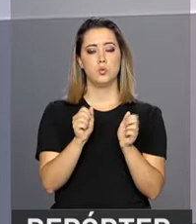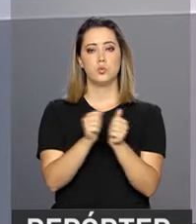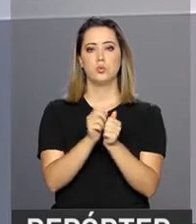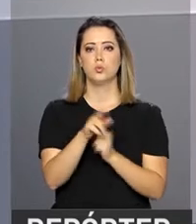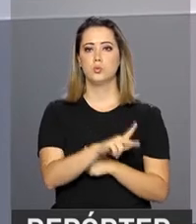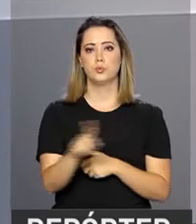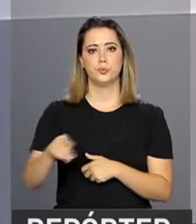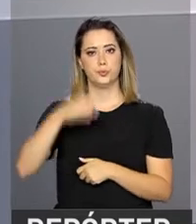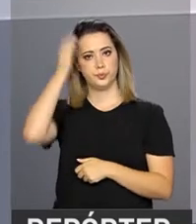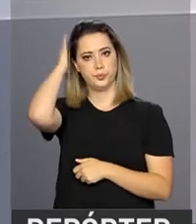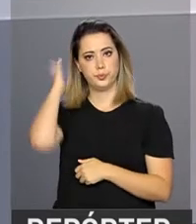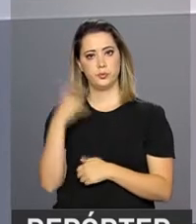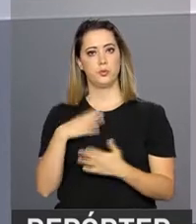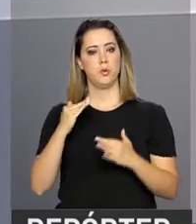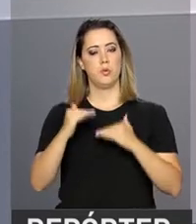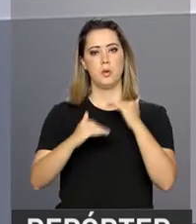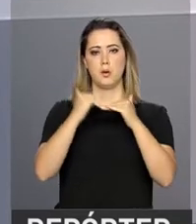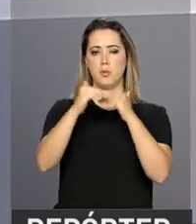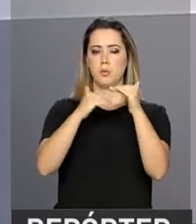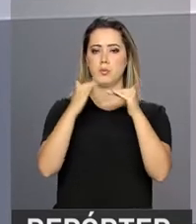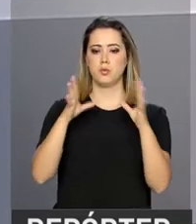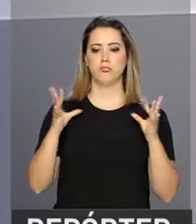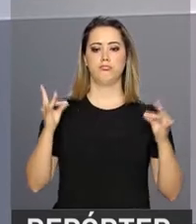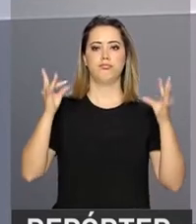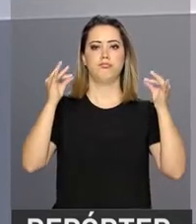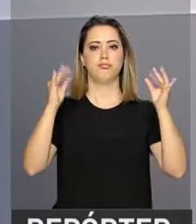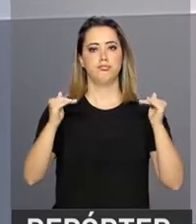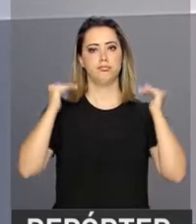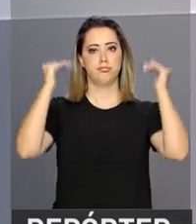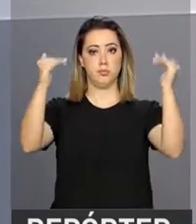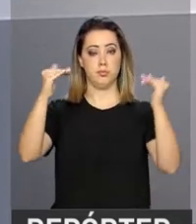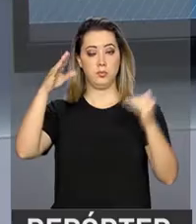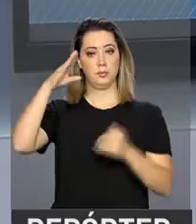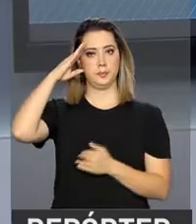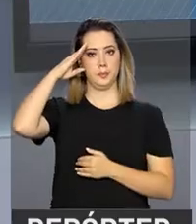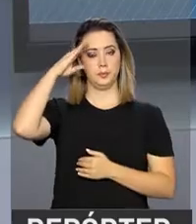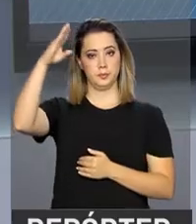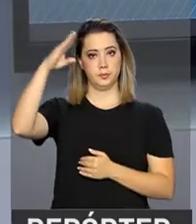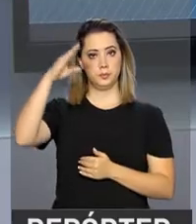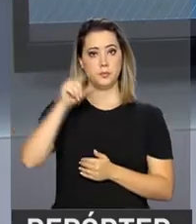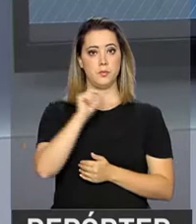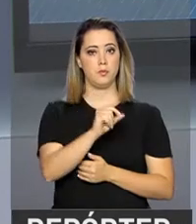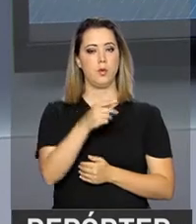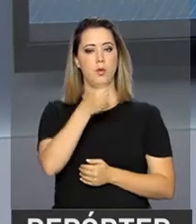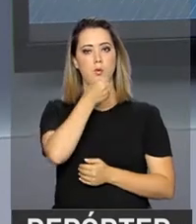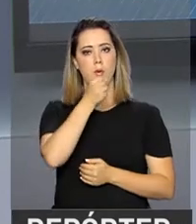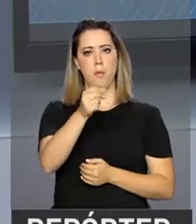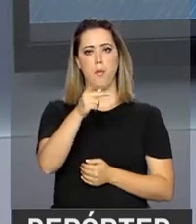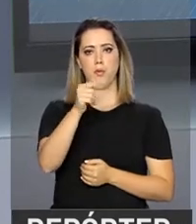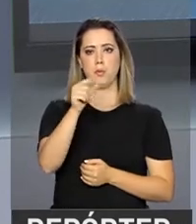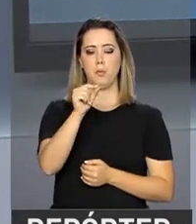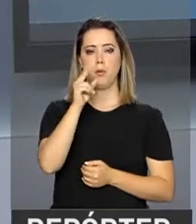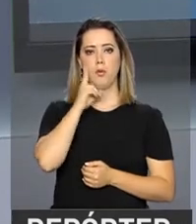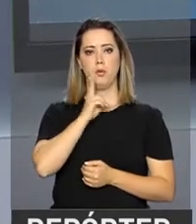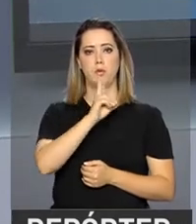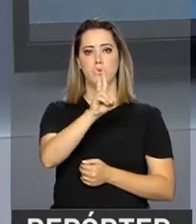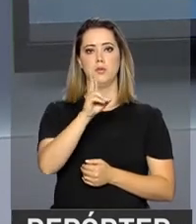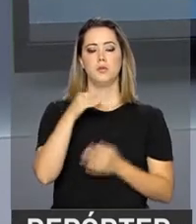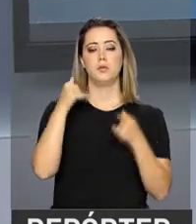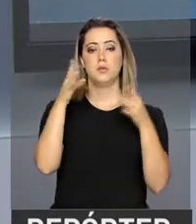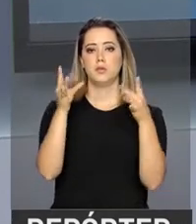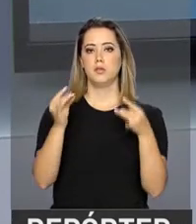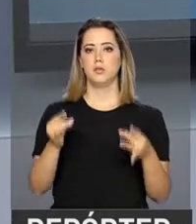presidente Michel Temer para a promoção de novos oficiais generais. O repórter Paulo Lassalve acompanhou e tem